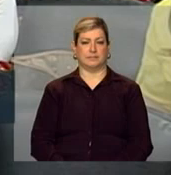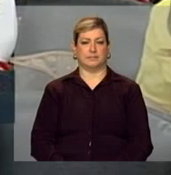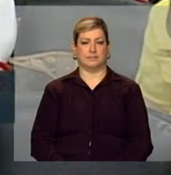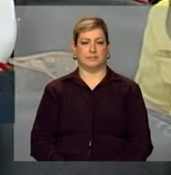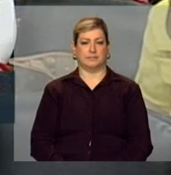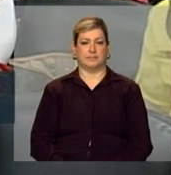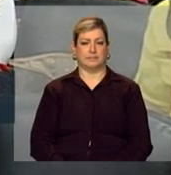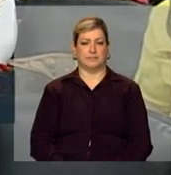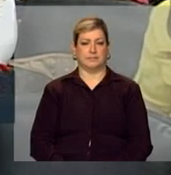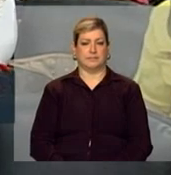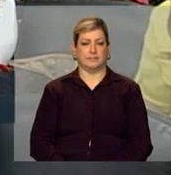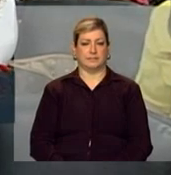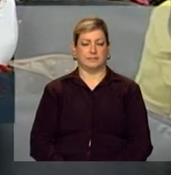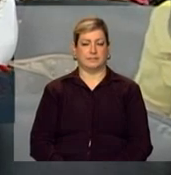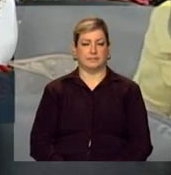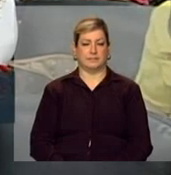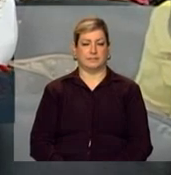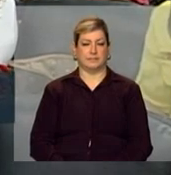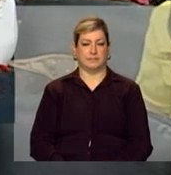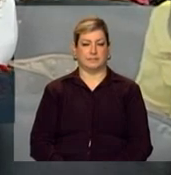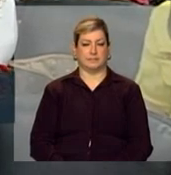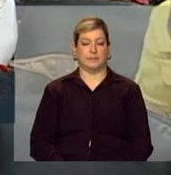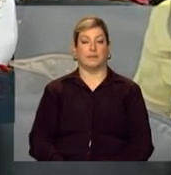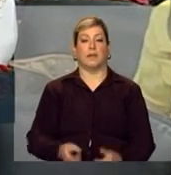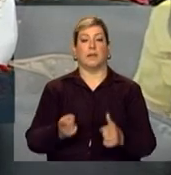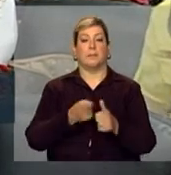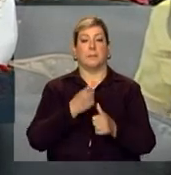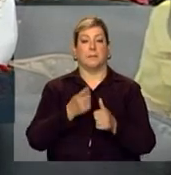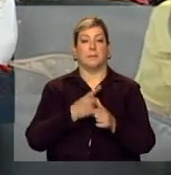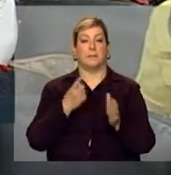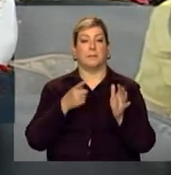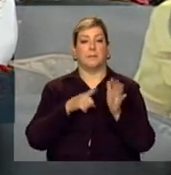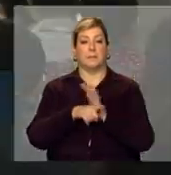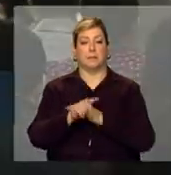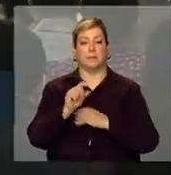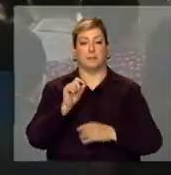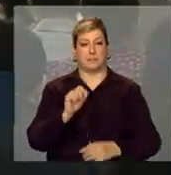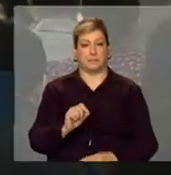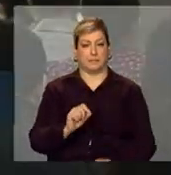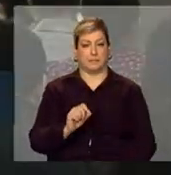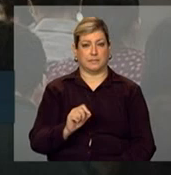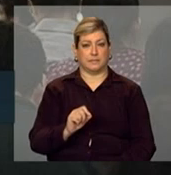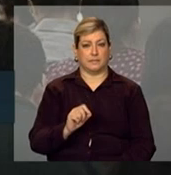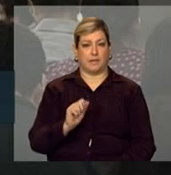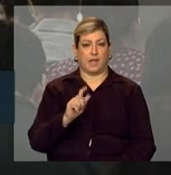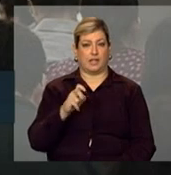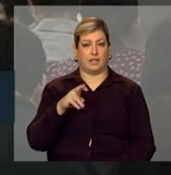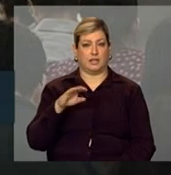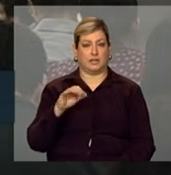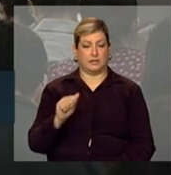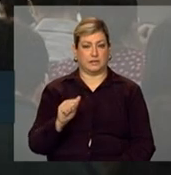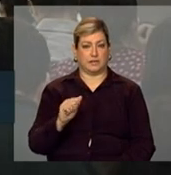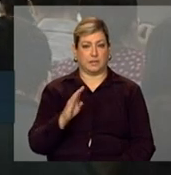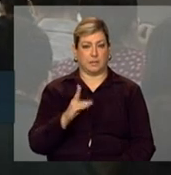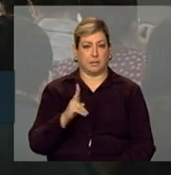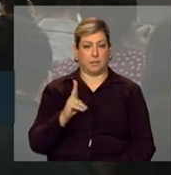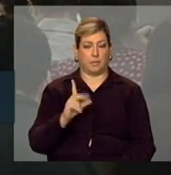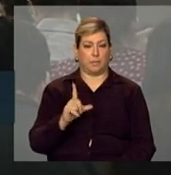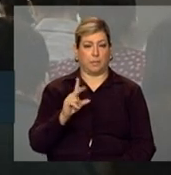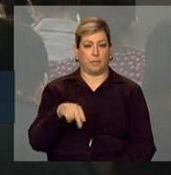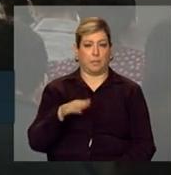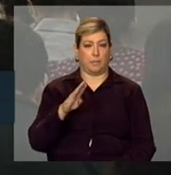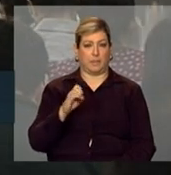obrigado primeira pergunta Arnaldo Galvão agência Bloomberg Bom